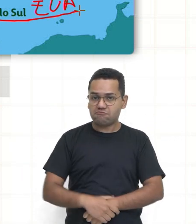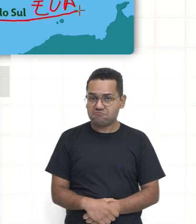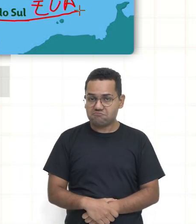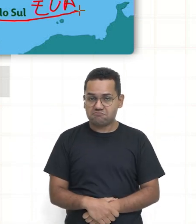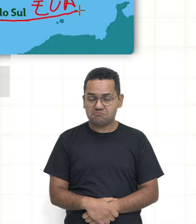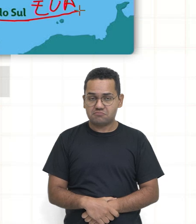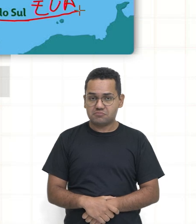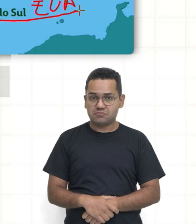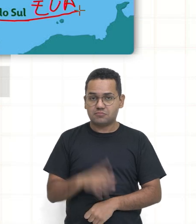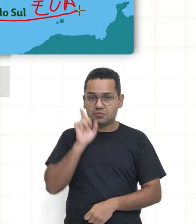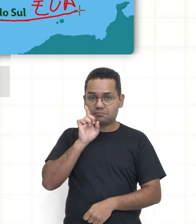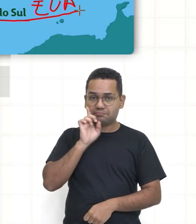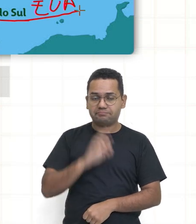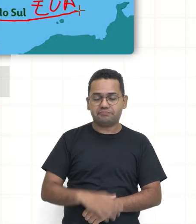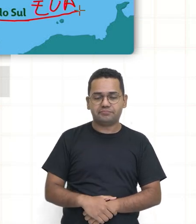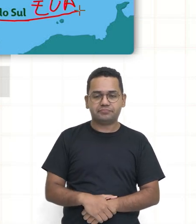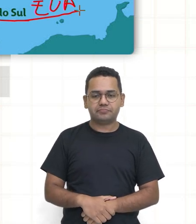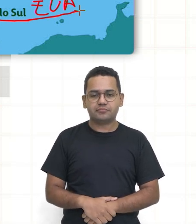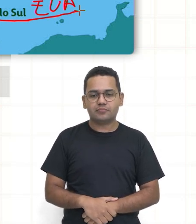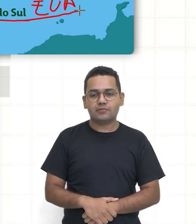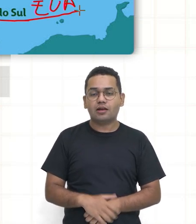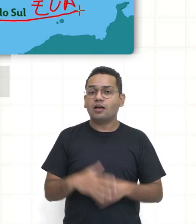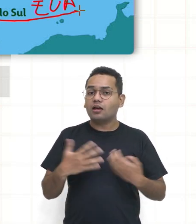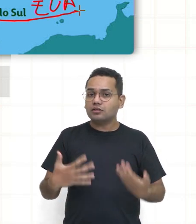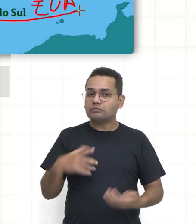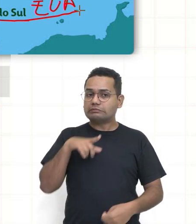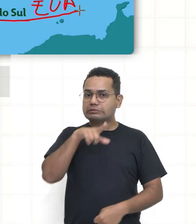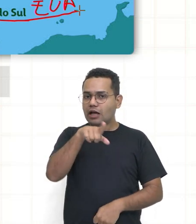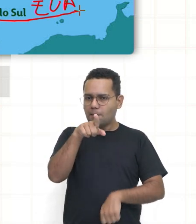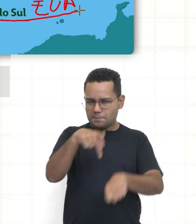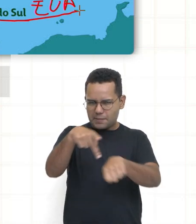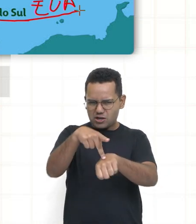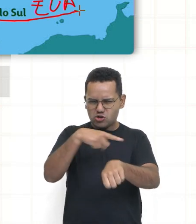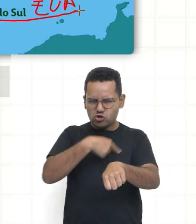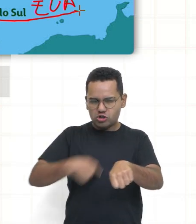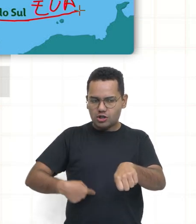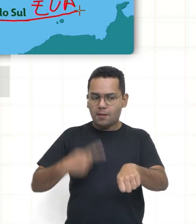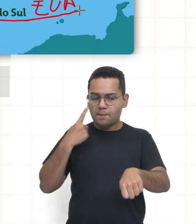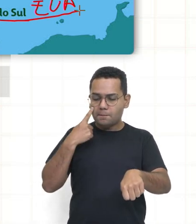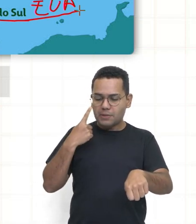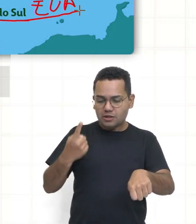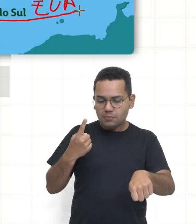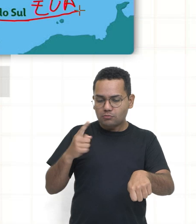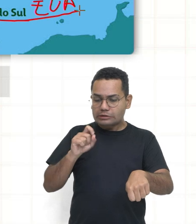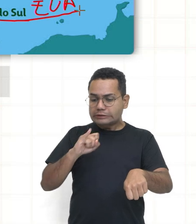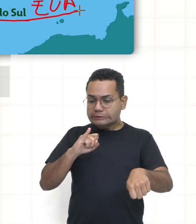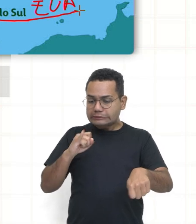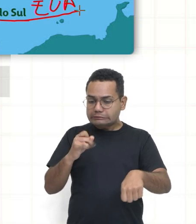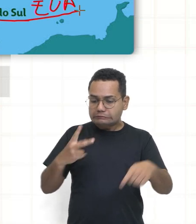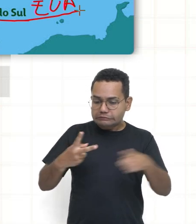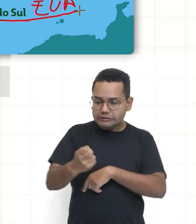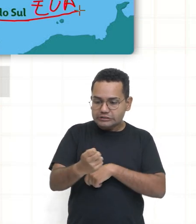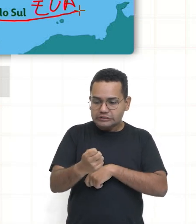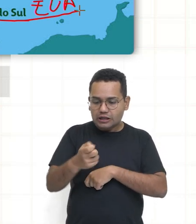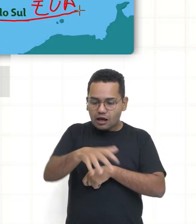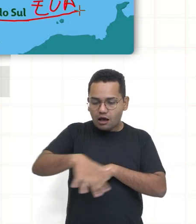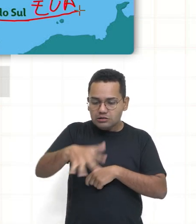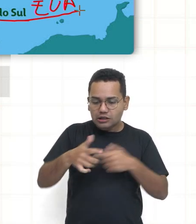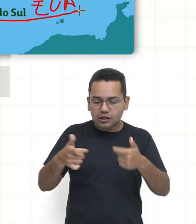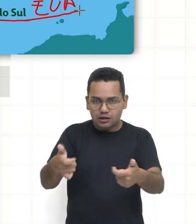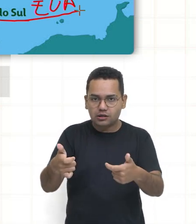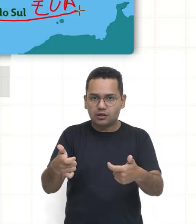eles perceberam? Se os Estados Unidos conseguirem vencer essa guerra aqui, nós estaremos numa situação